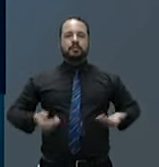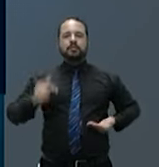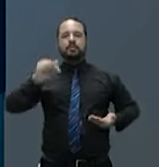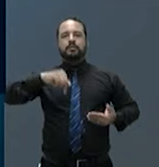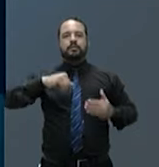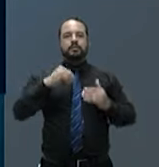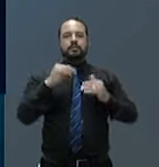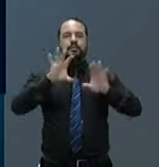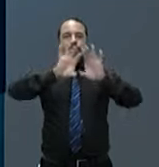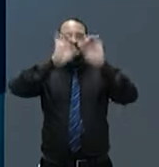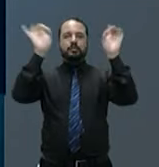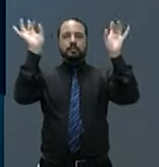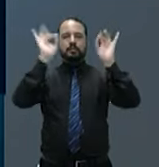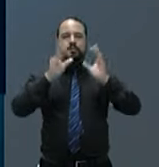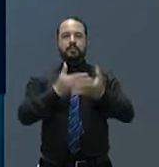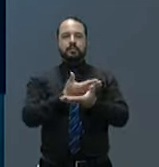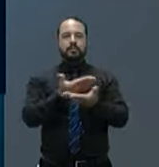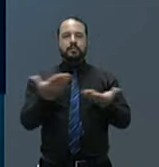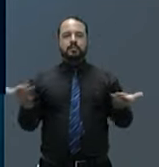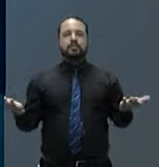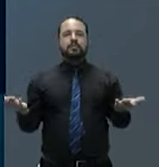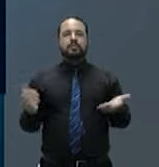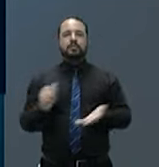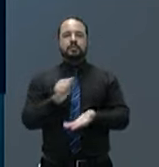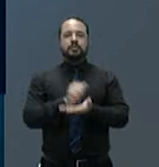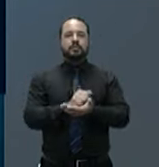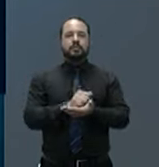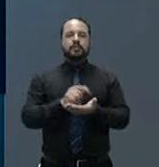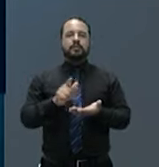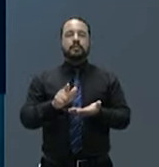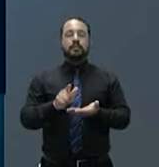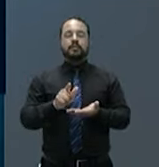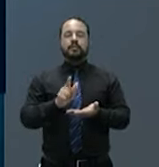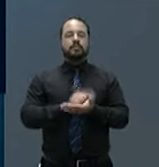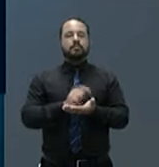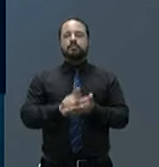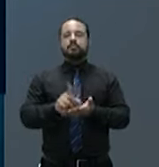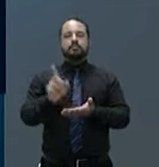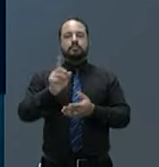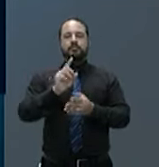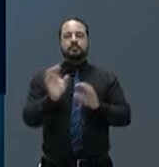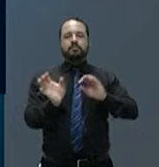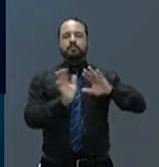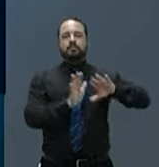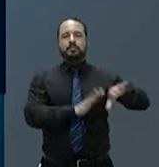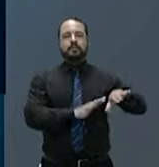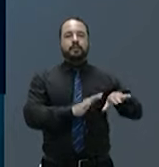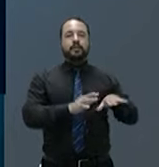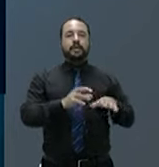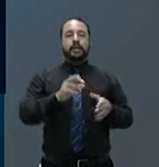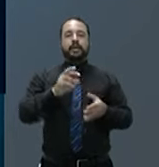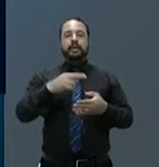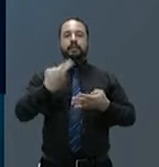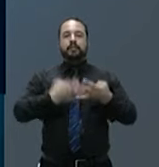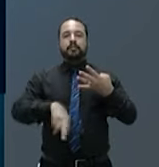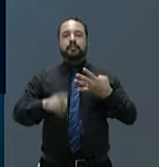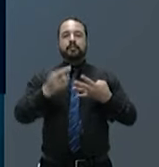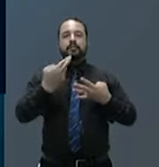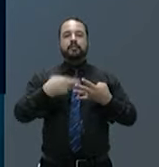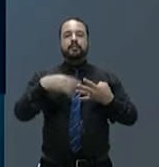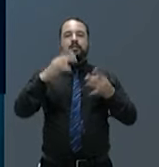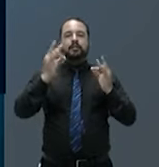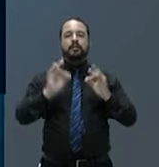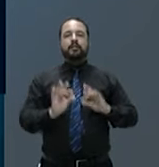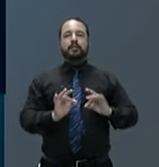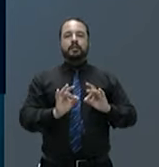em questão é um agravo em um recurso especial que debate o fundo é a prescrição intercorrente